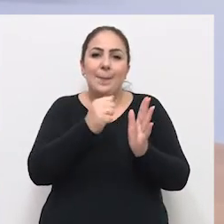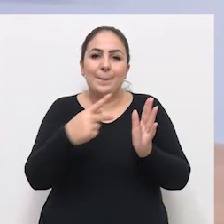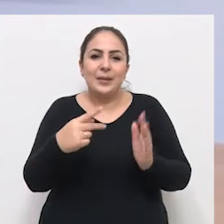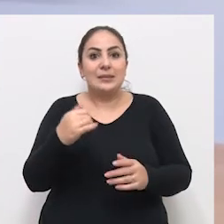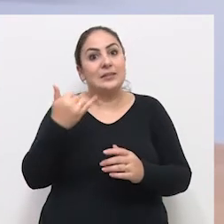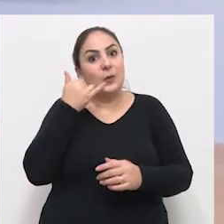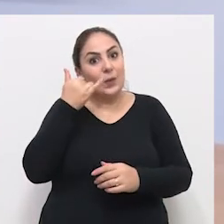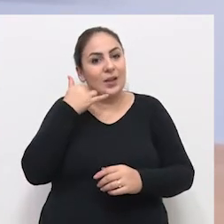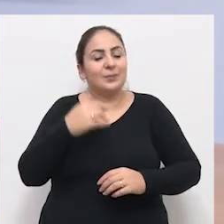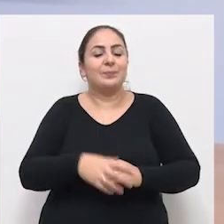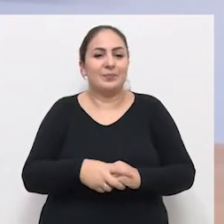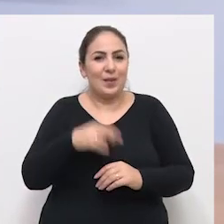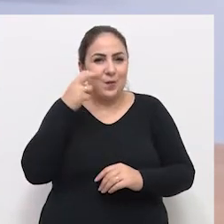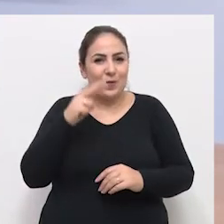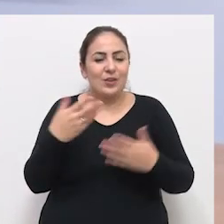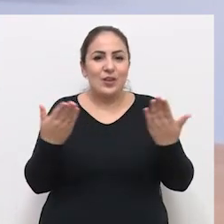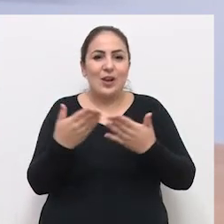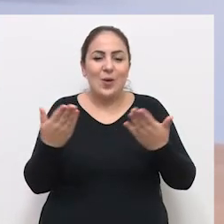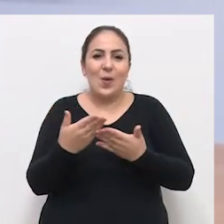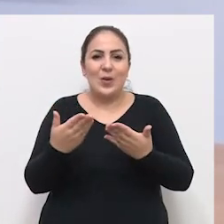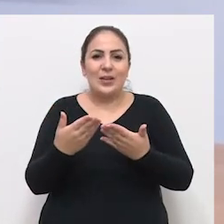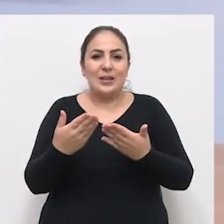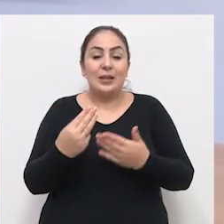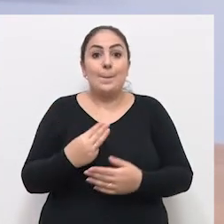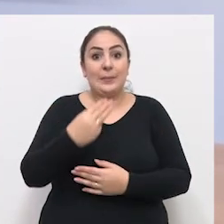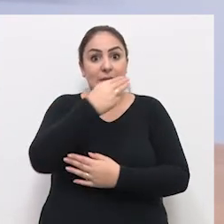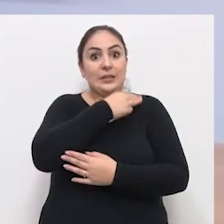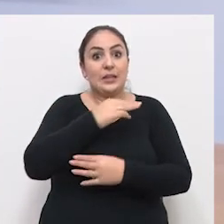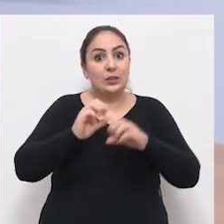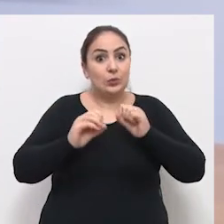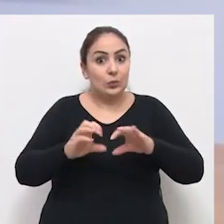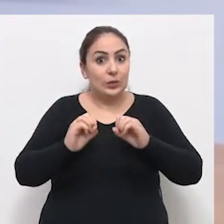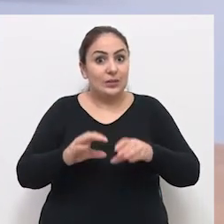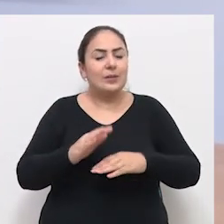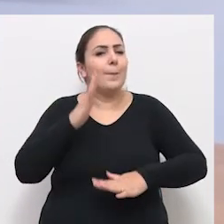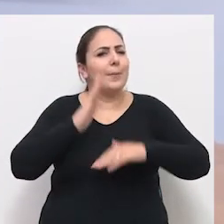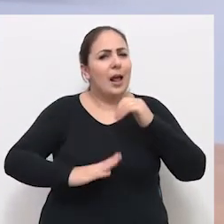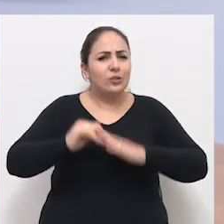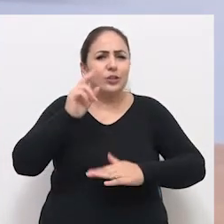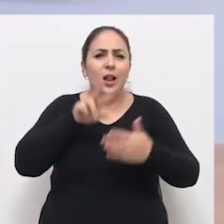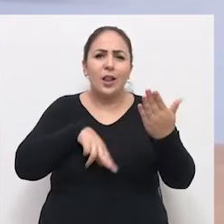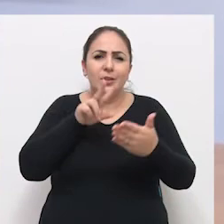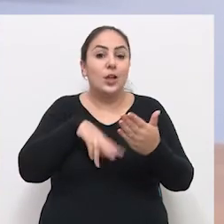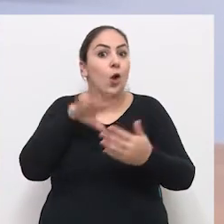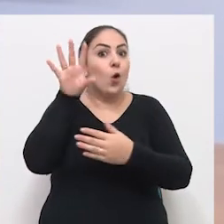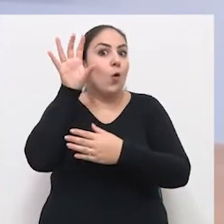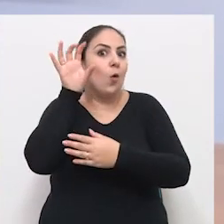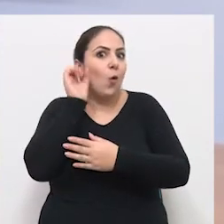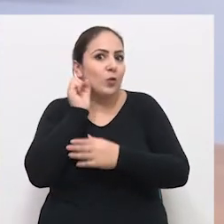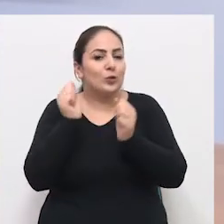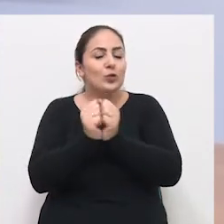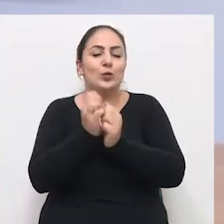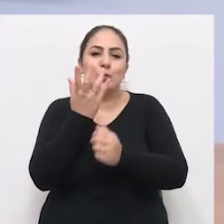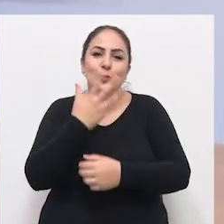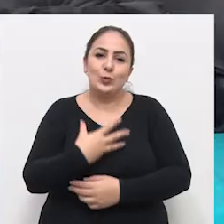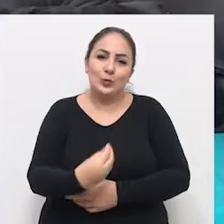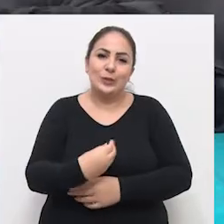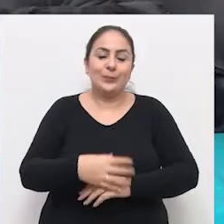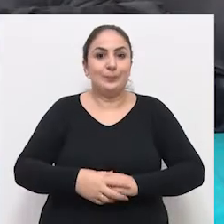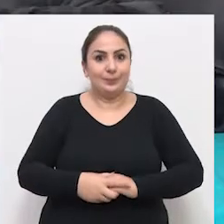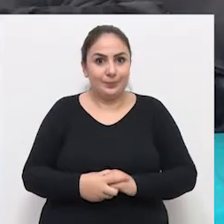de celular. Confira o vídeo do Ministério da Educação, pratique a leitura e ouça com os seus